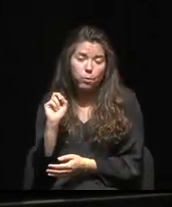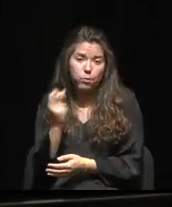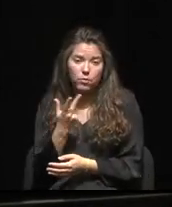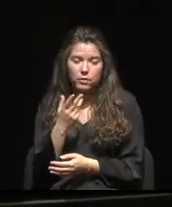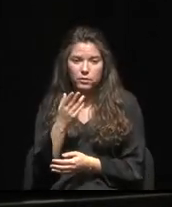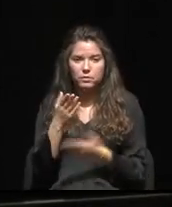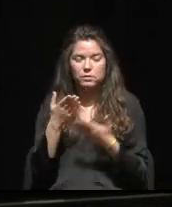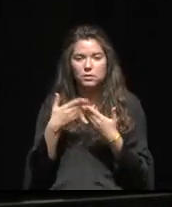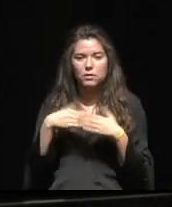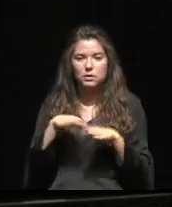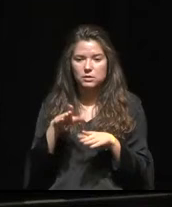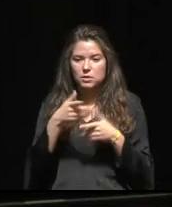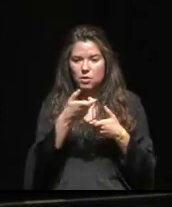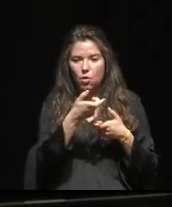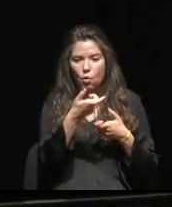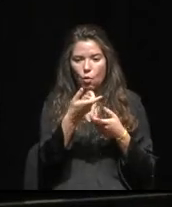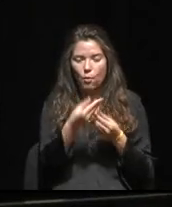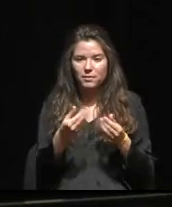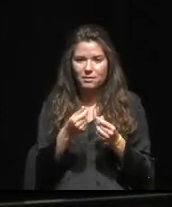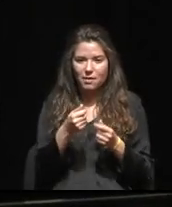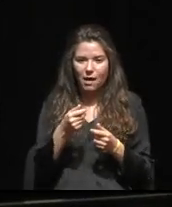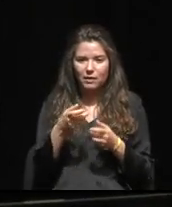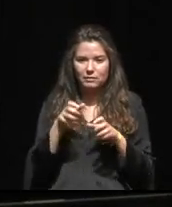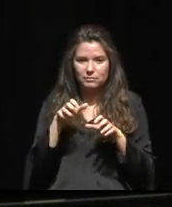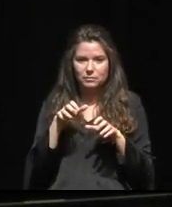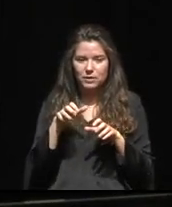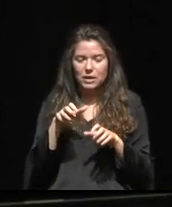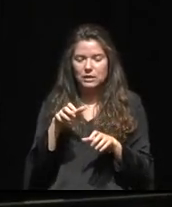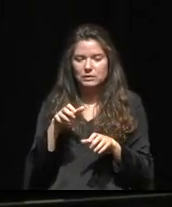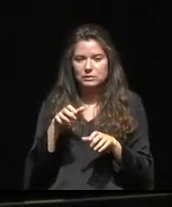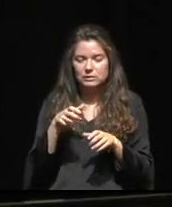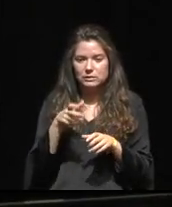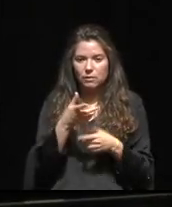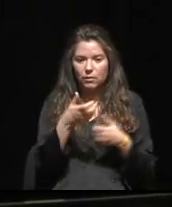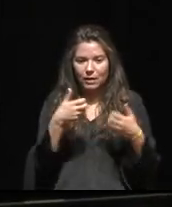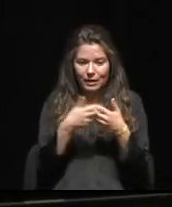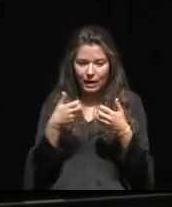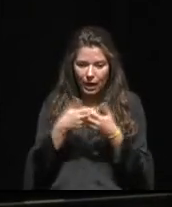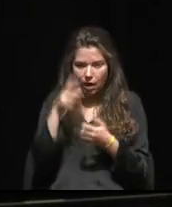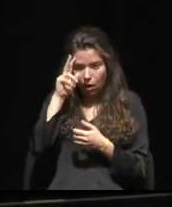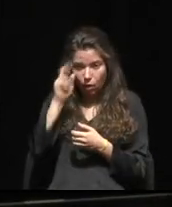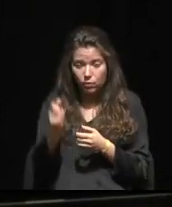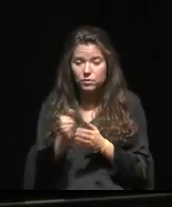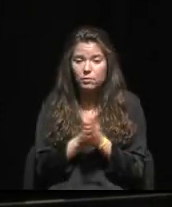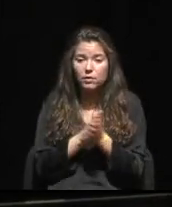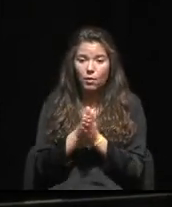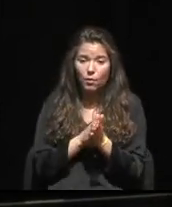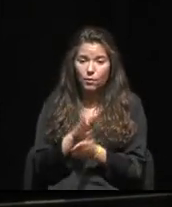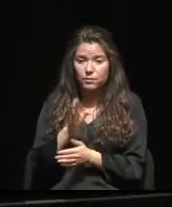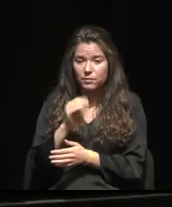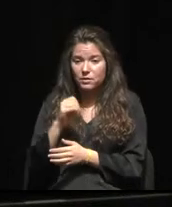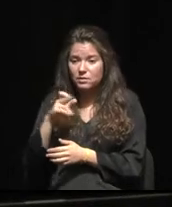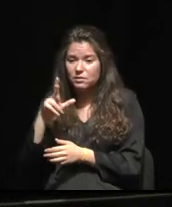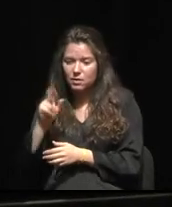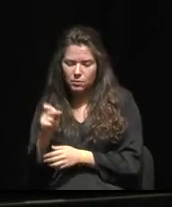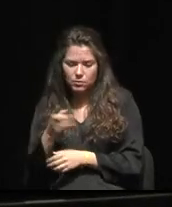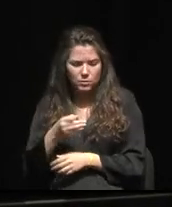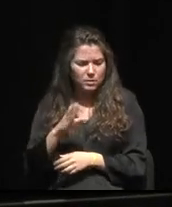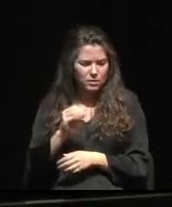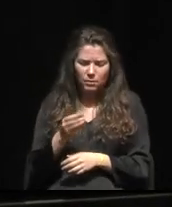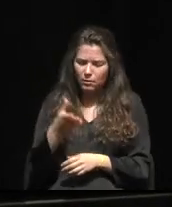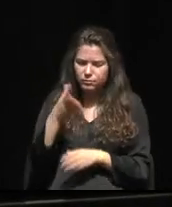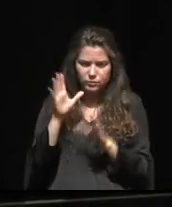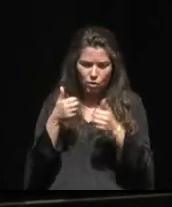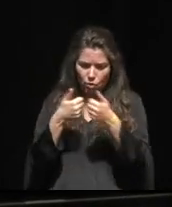material de guerra Russo que está a ser usado na Síria é são essas as empresas a que se refere mas mais o PCP não esconde e vai mesmo mais